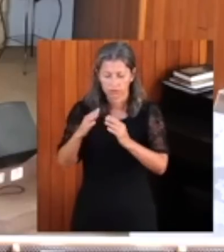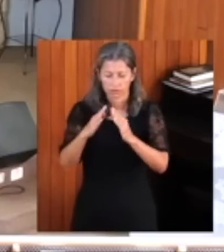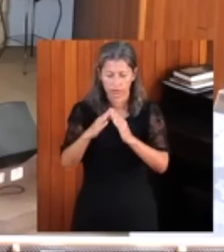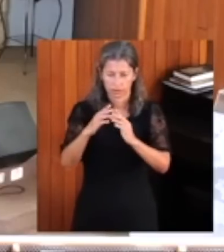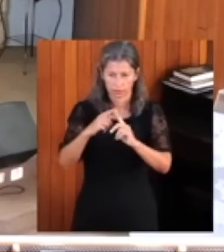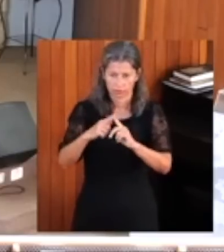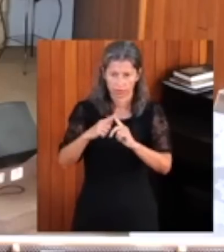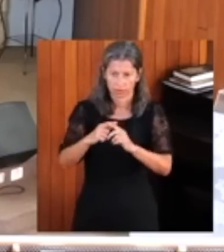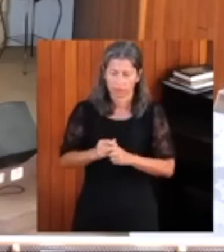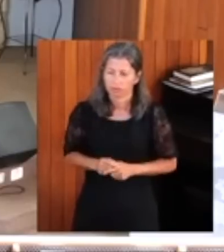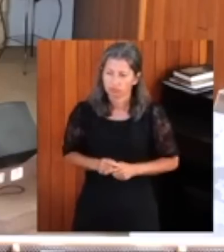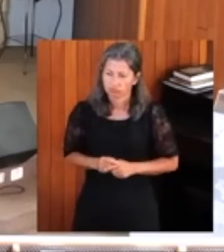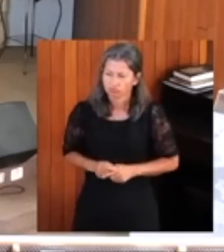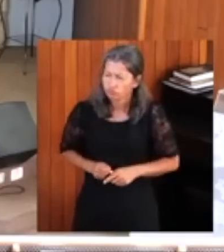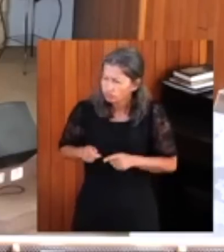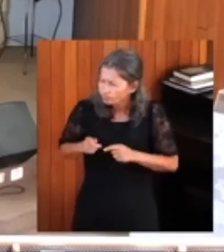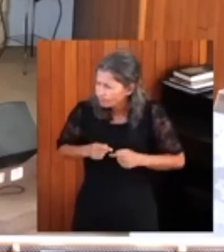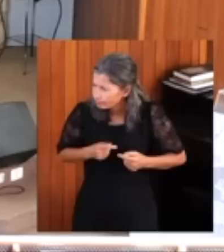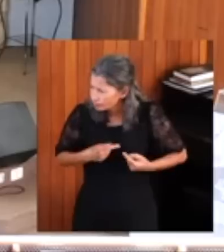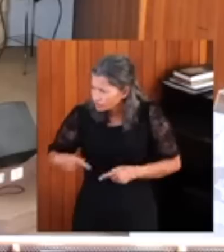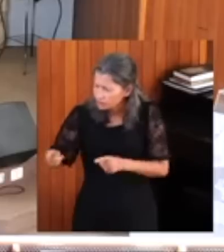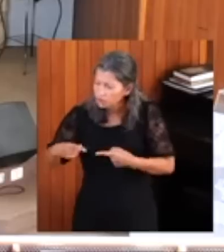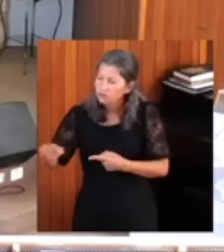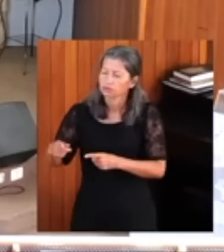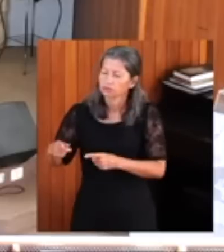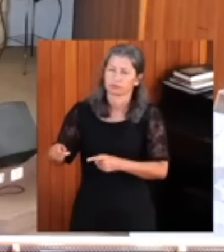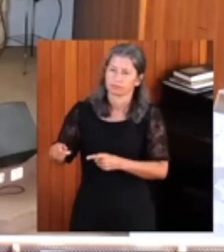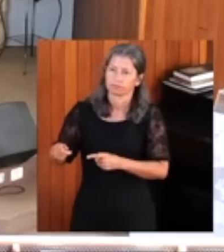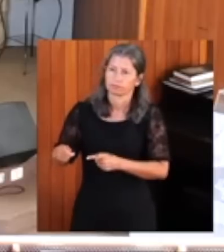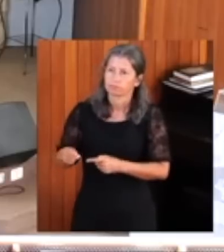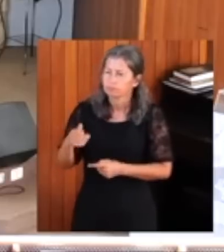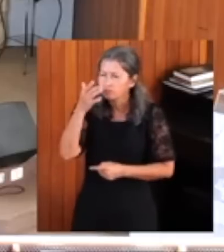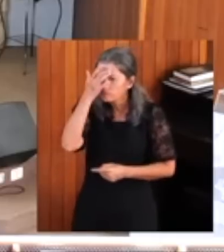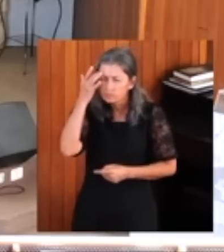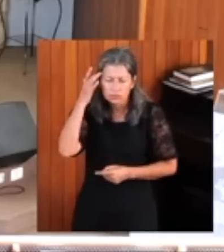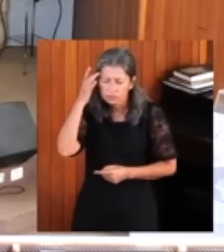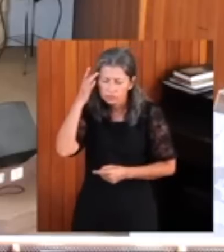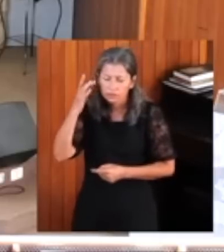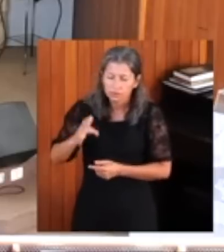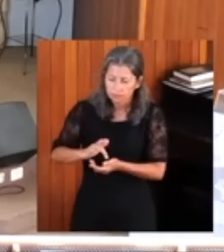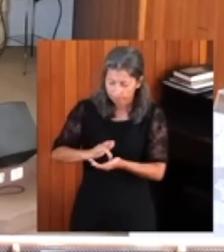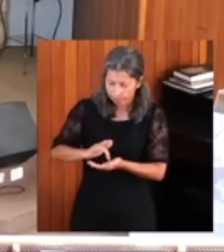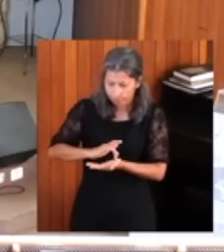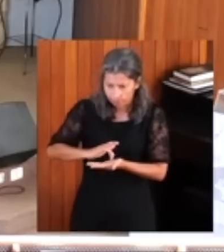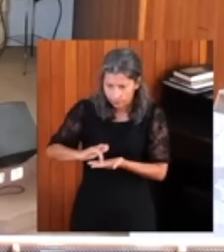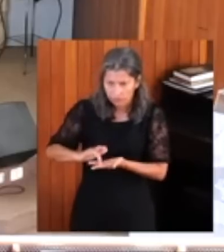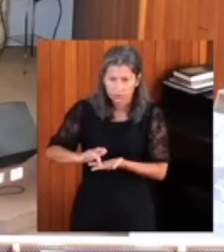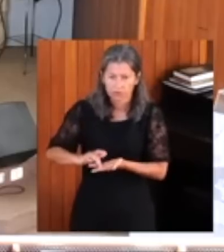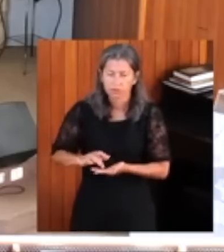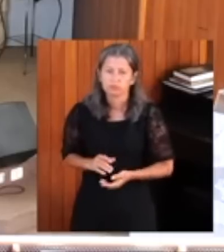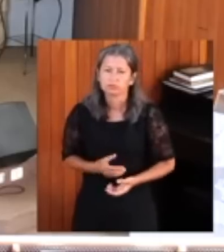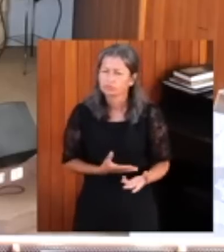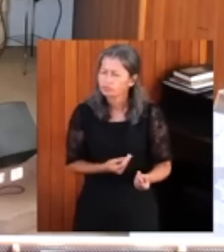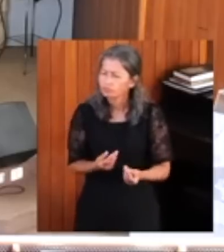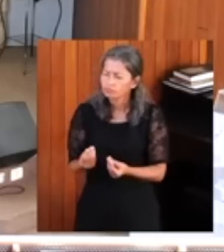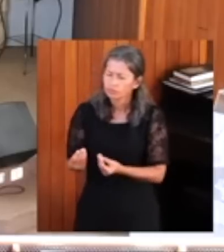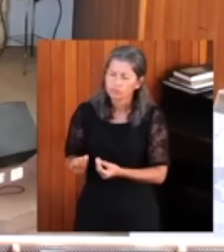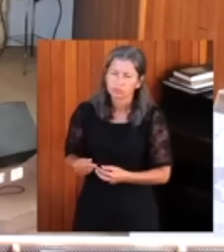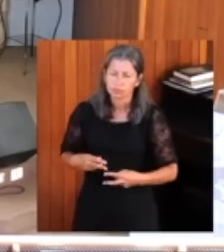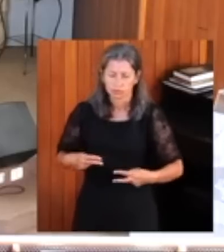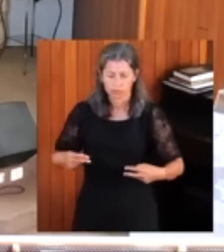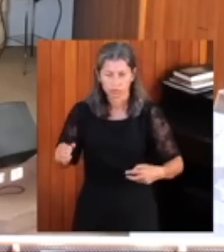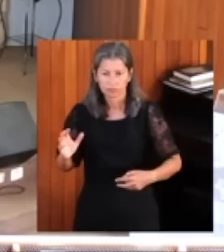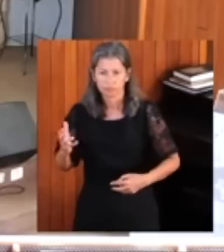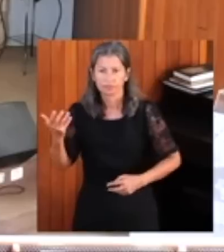assim como em Ezequiel, o povo de Deus estava sendo perseguido pelos babilônios. E Deus diz assim para o seu povo, eu sei que tudo